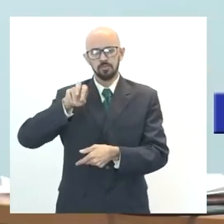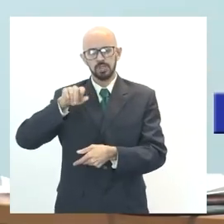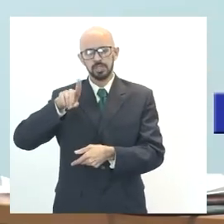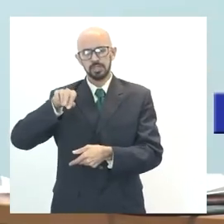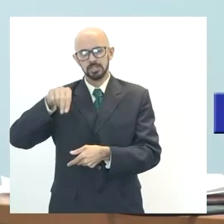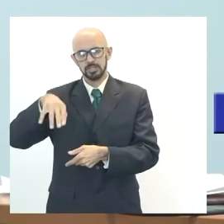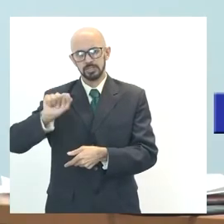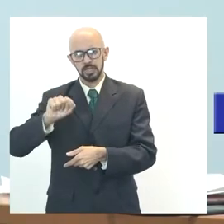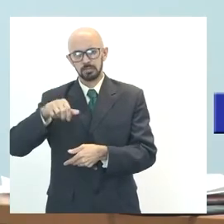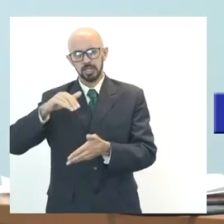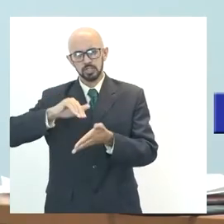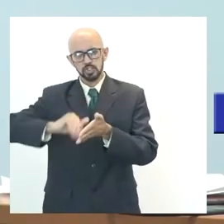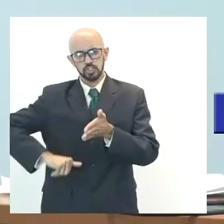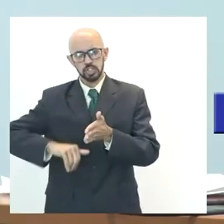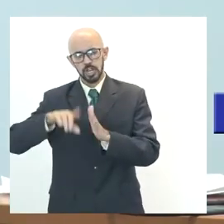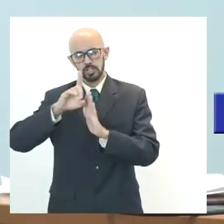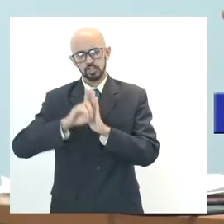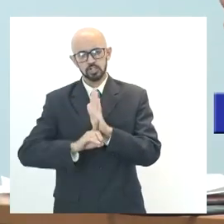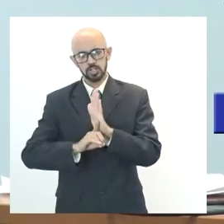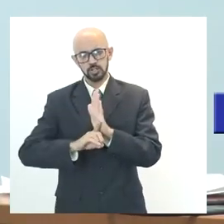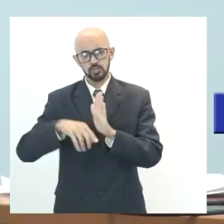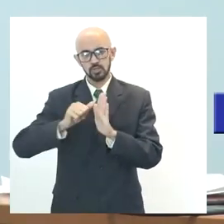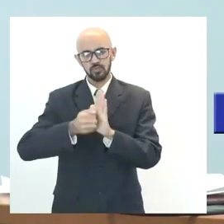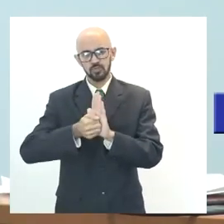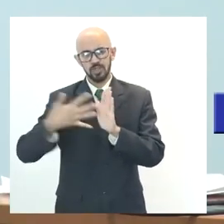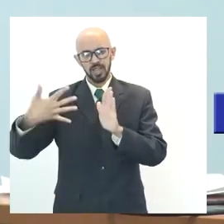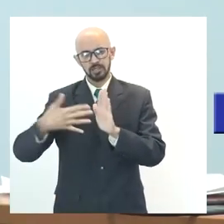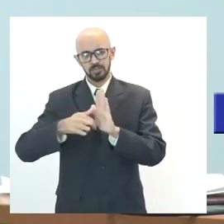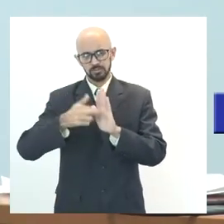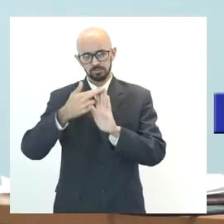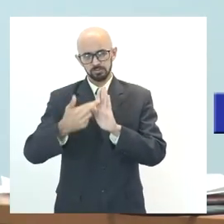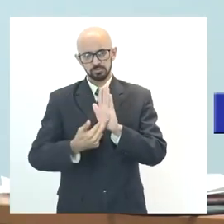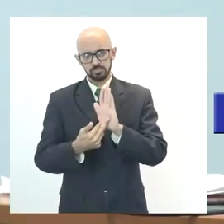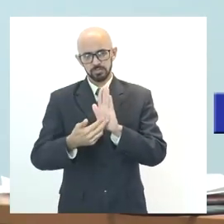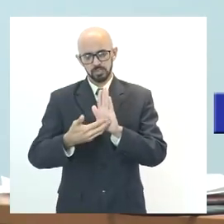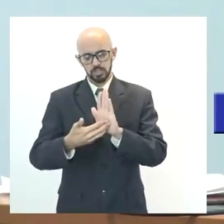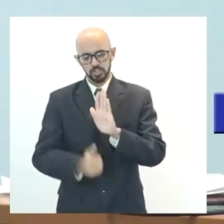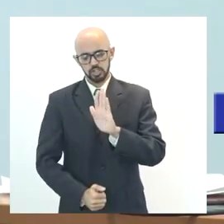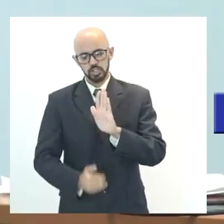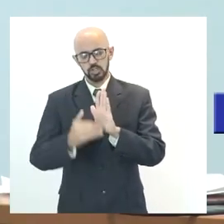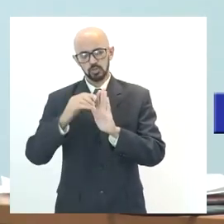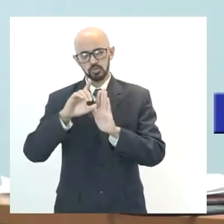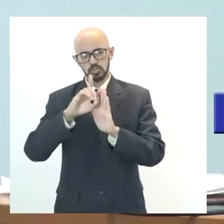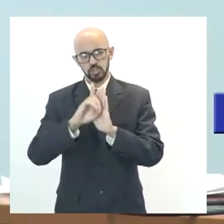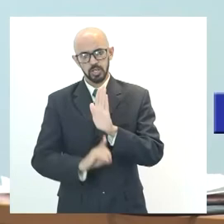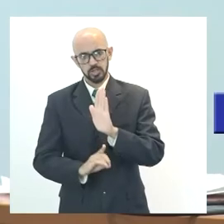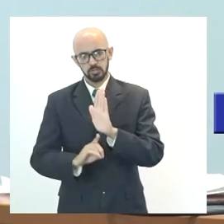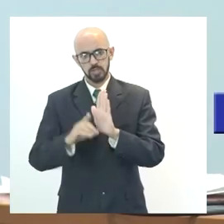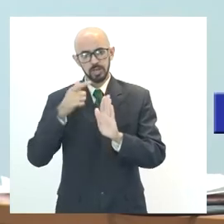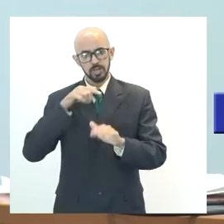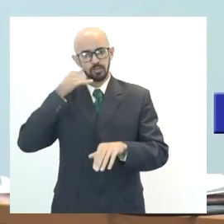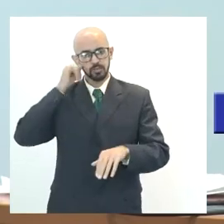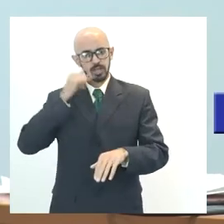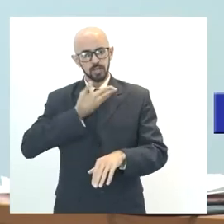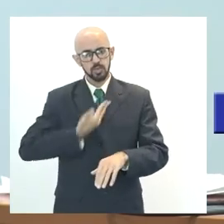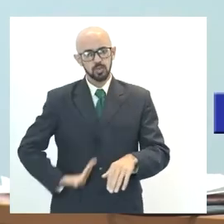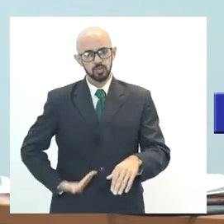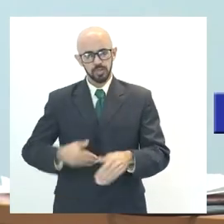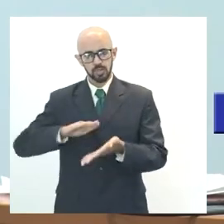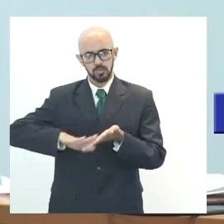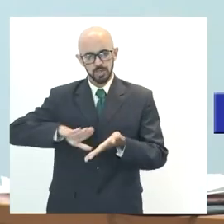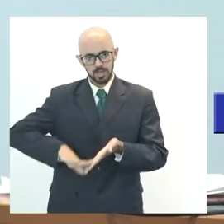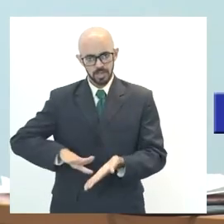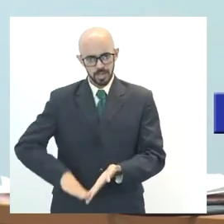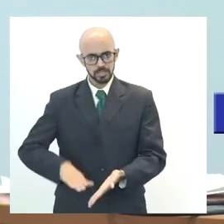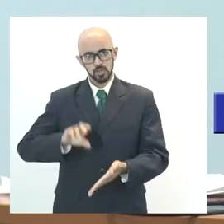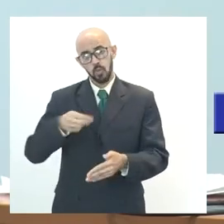previdenciário tem feito uma série de normas que retiram direitos dos trabalhadores para que o governo não gaste com isso ou